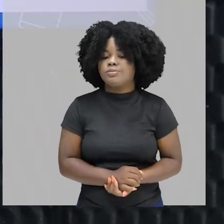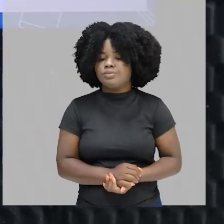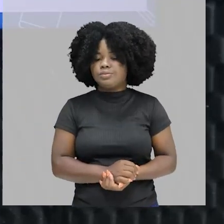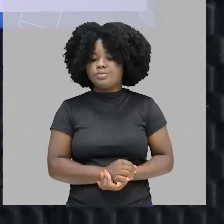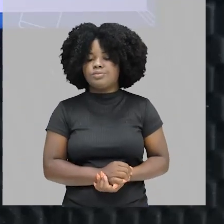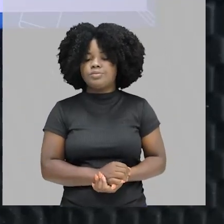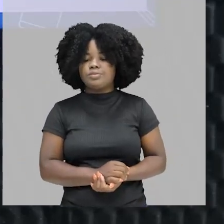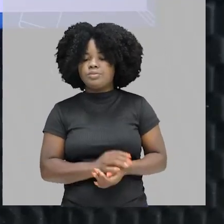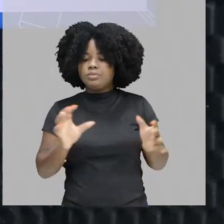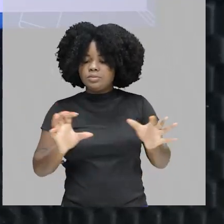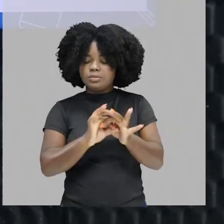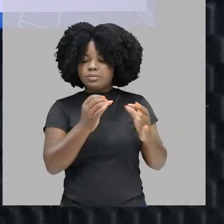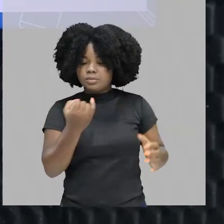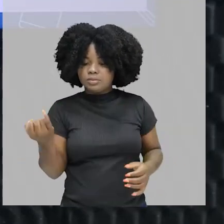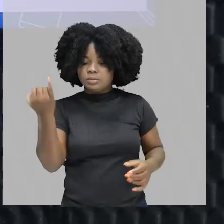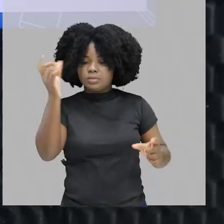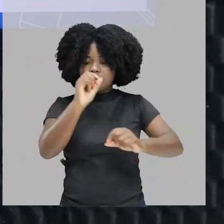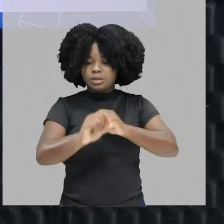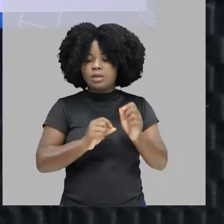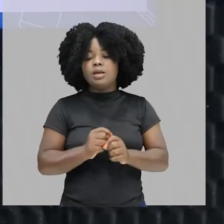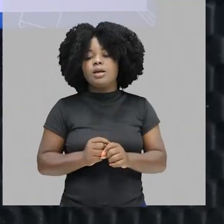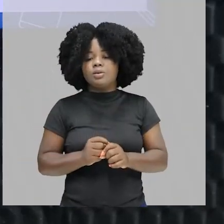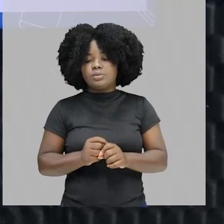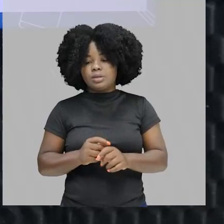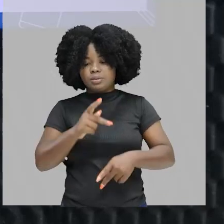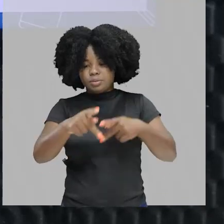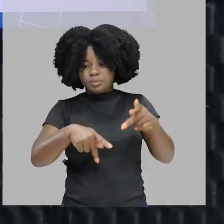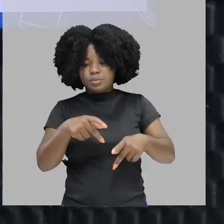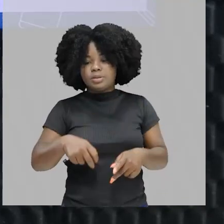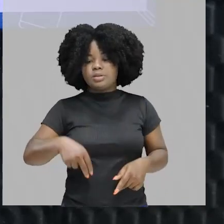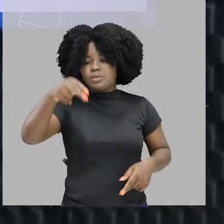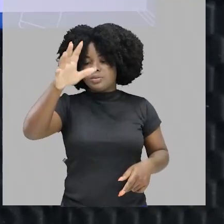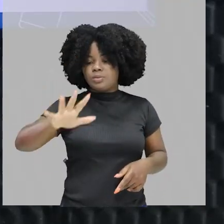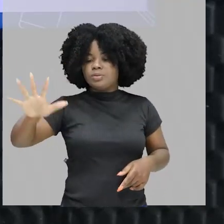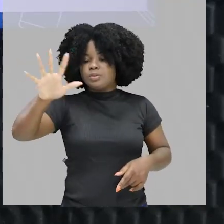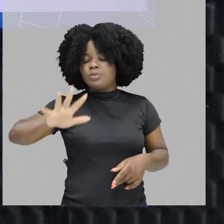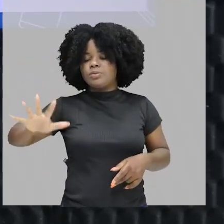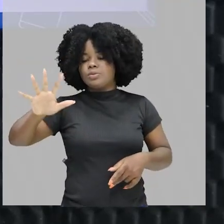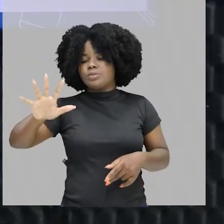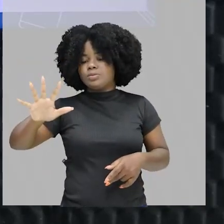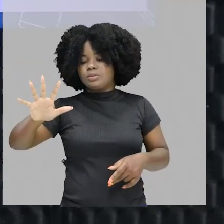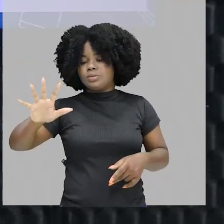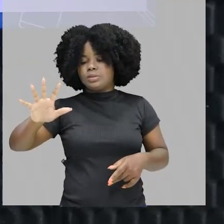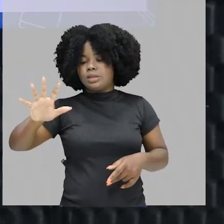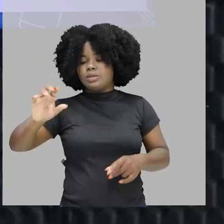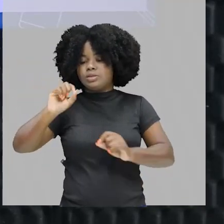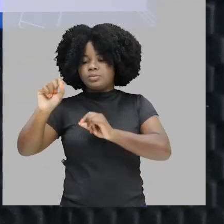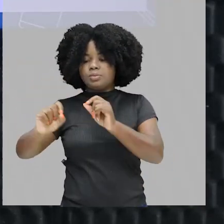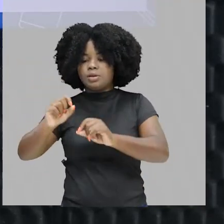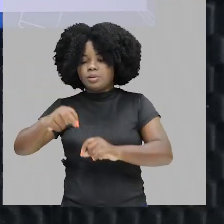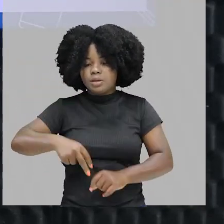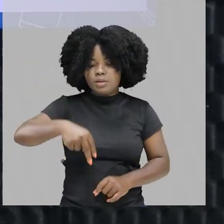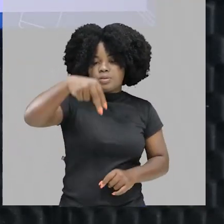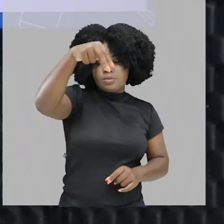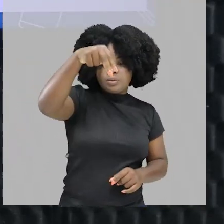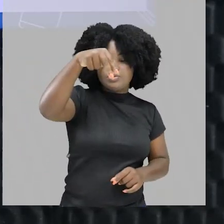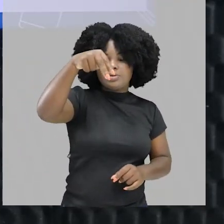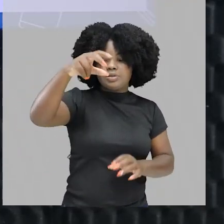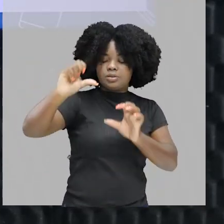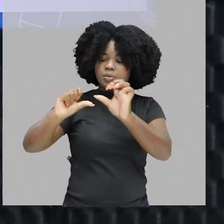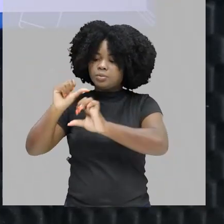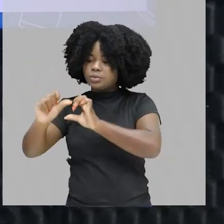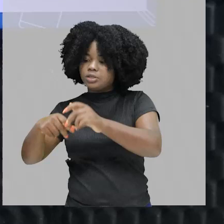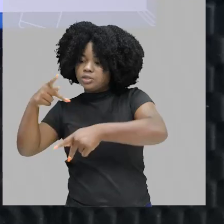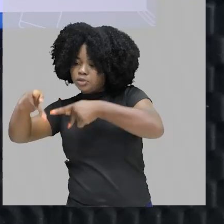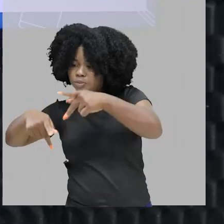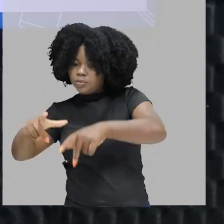É a migração da população do Nordeste para o Norte. Tá? Elas vão buscar principalmente a expansão da fronteira agrícola, das